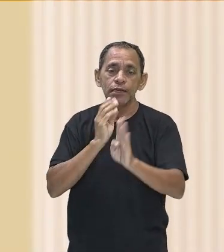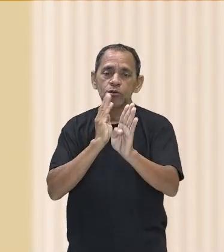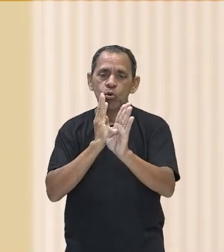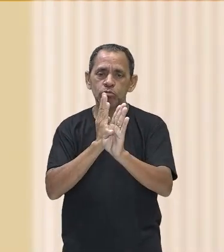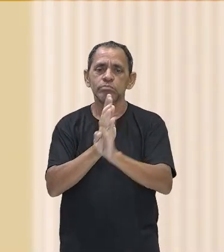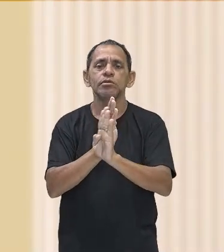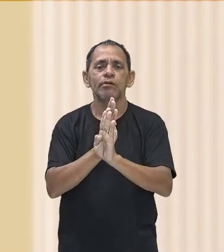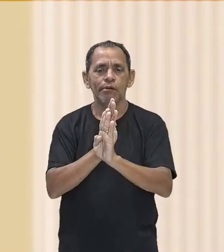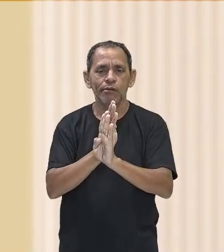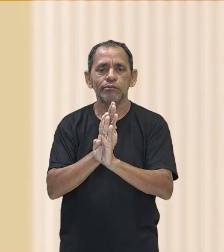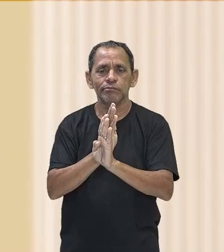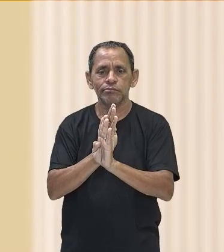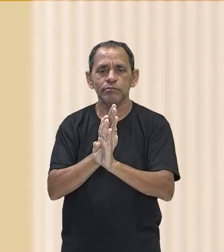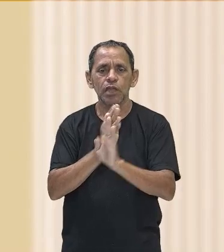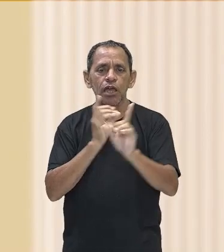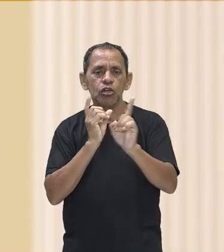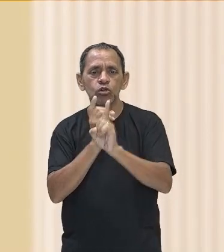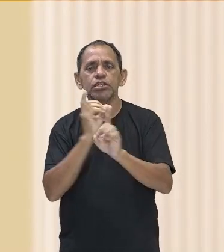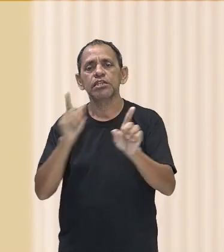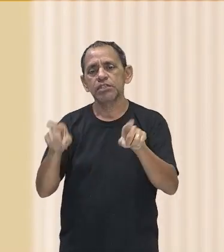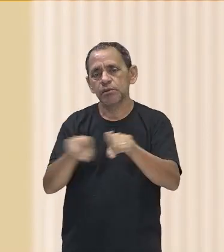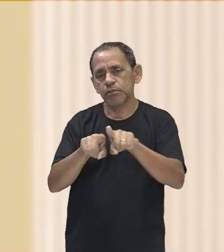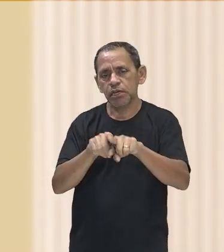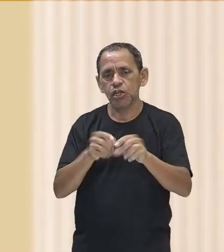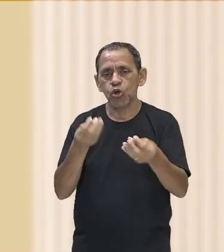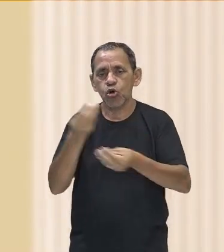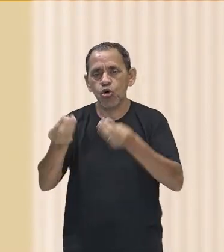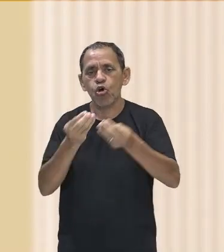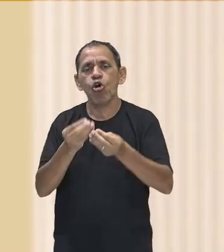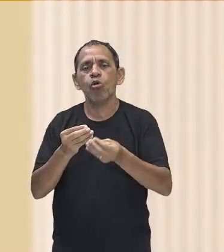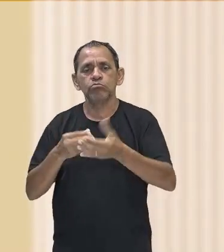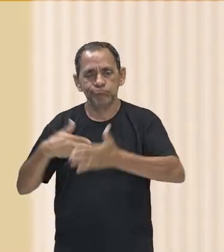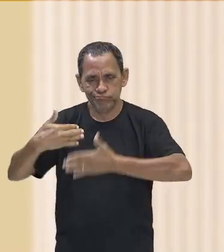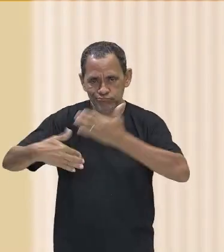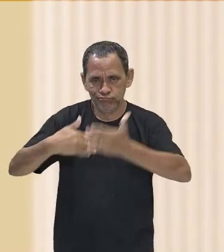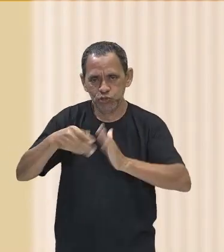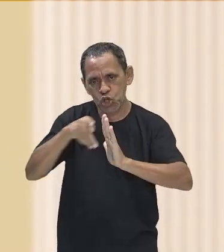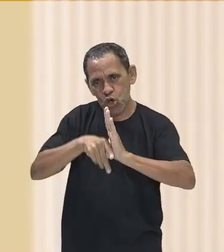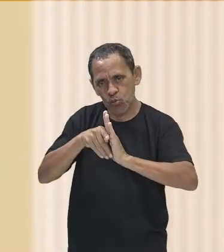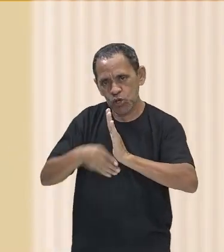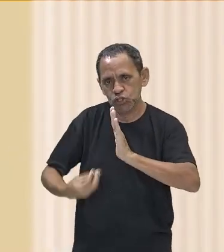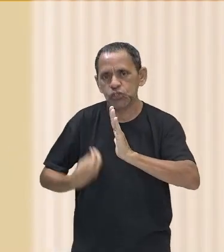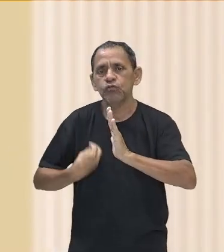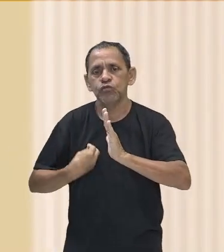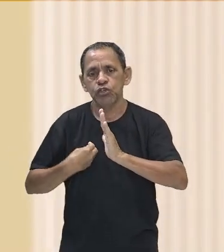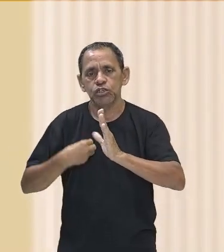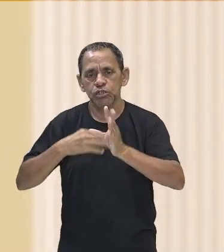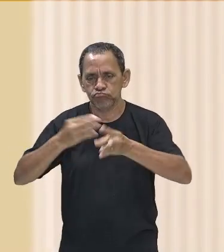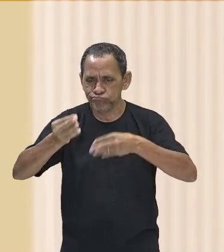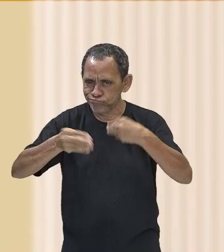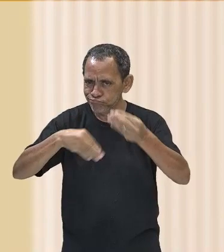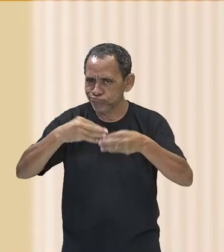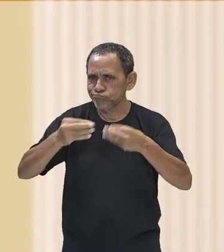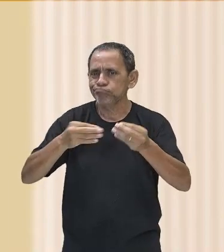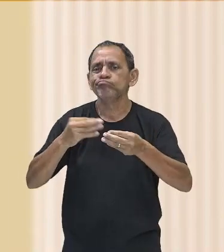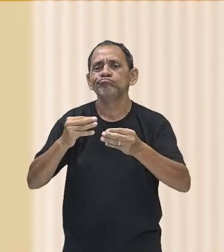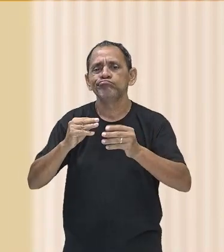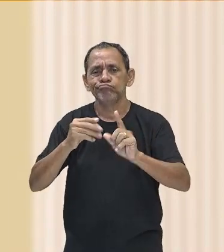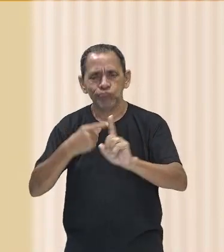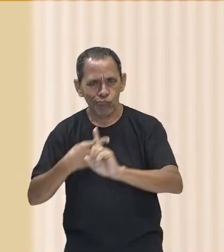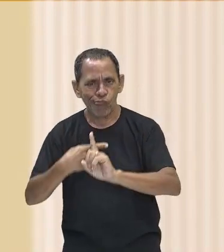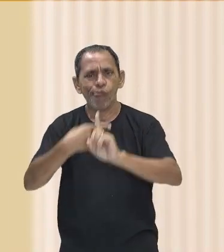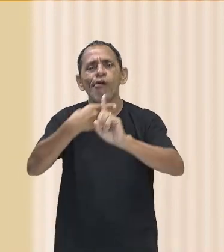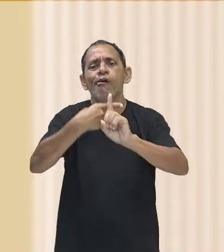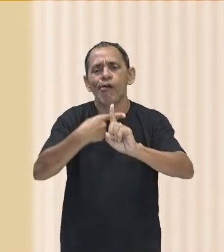de vida e a desenvolver, a fazer com que ele funcione, né? Por exemplo, flexibilidade, otimismo,